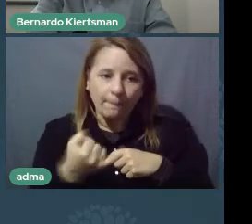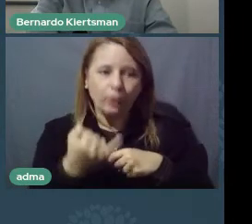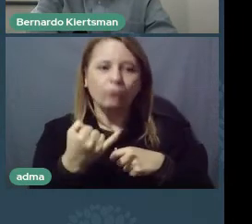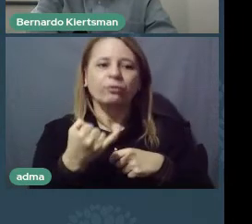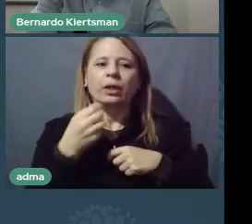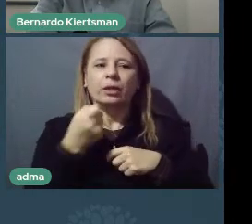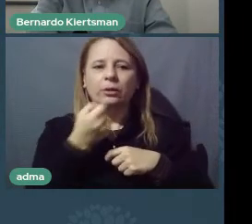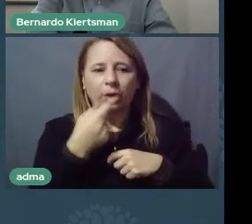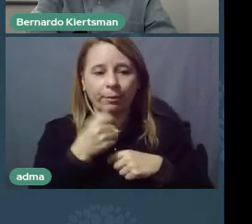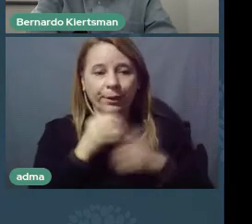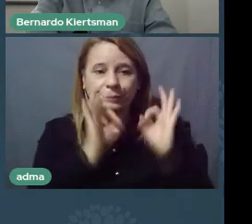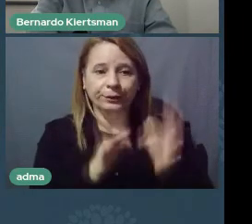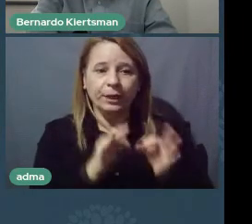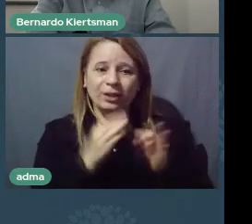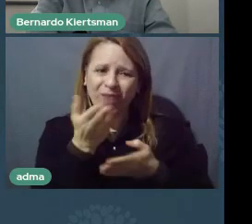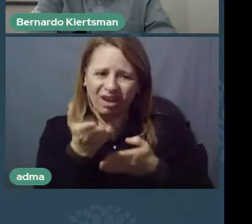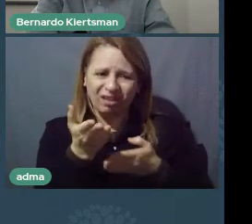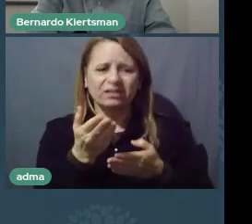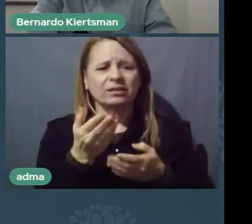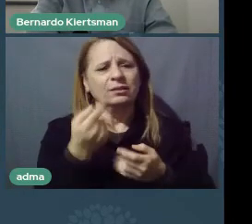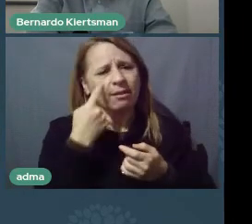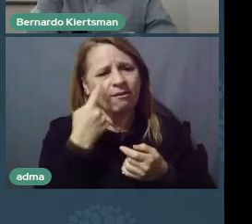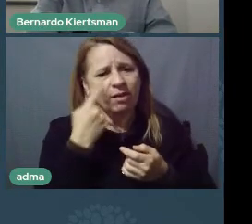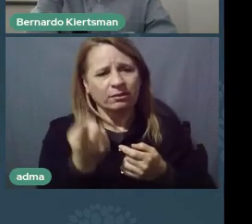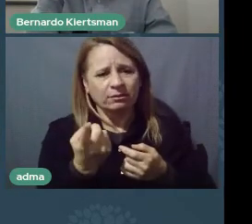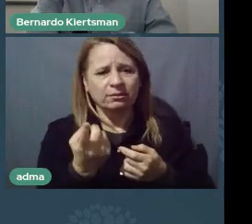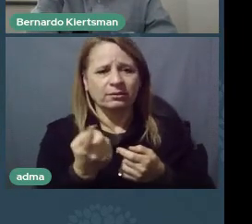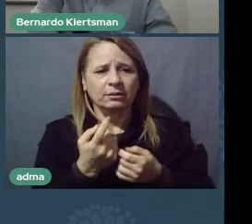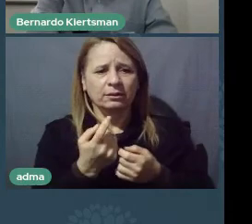forma adequada. Mas aí vocês têm uma criança